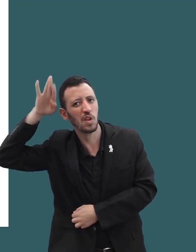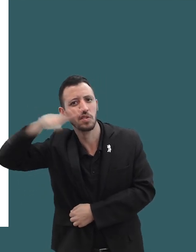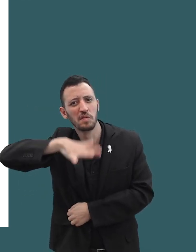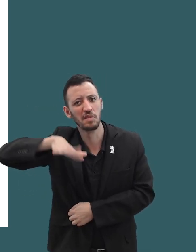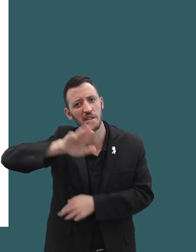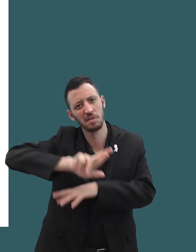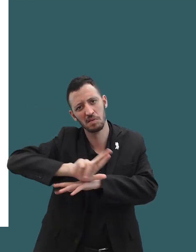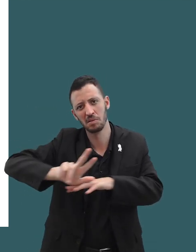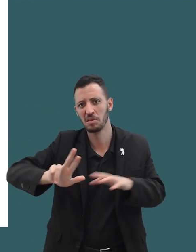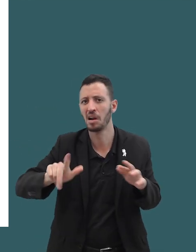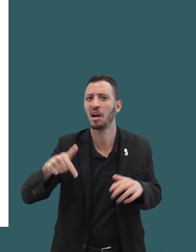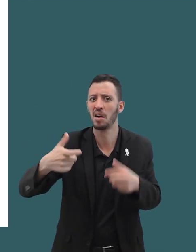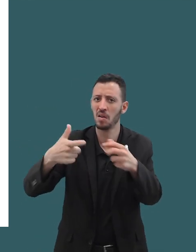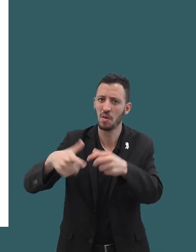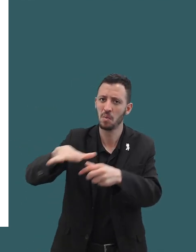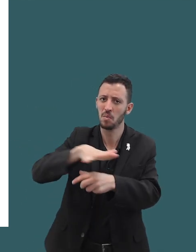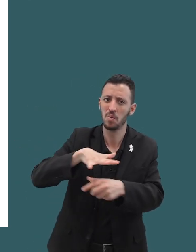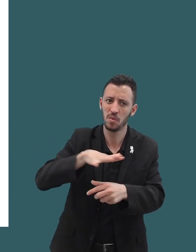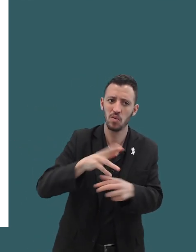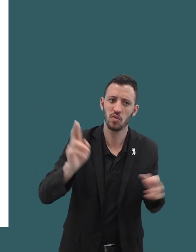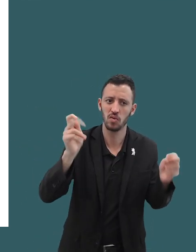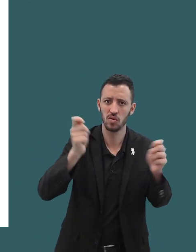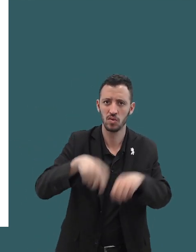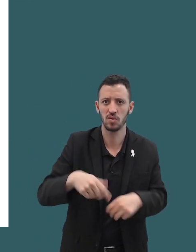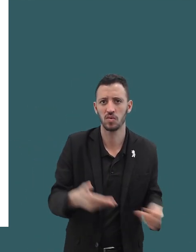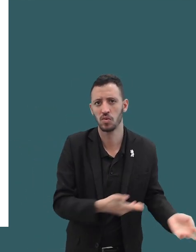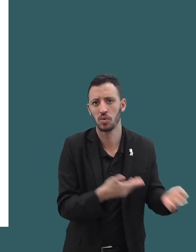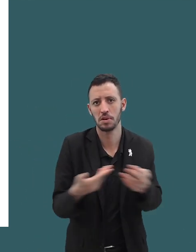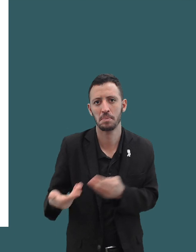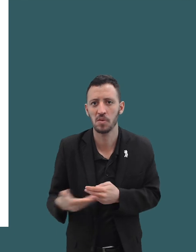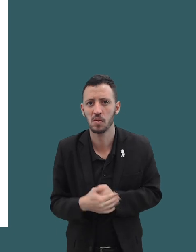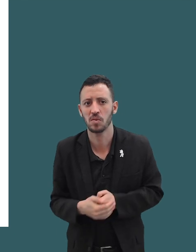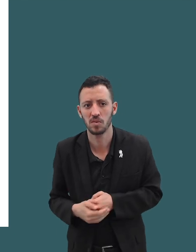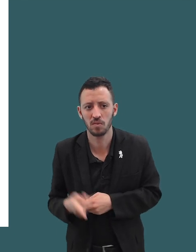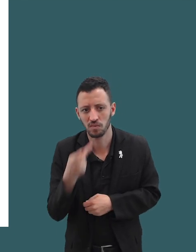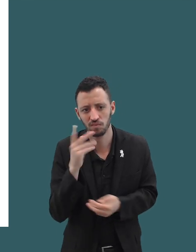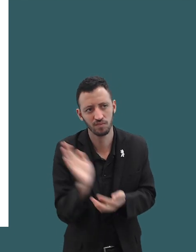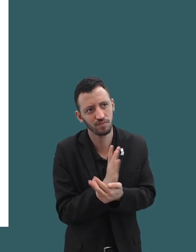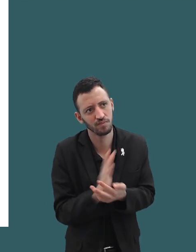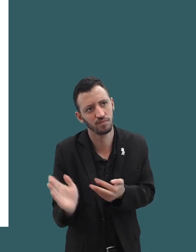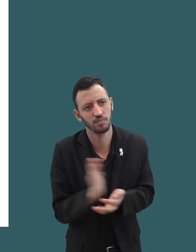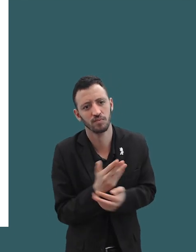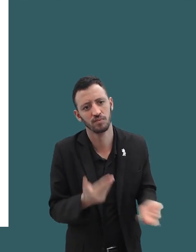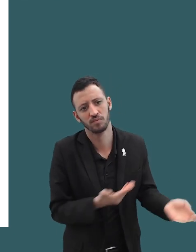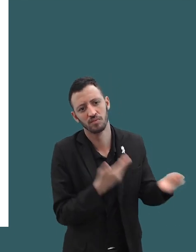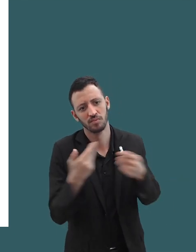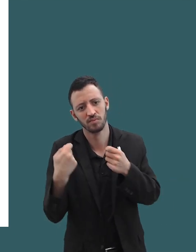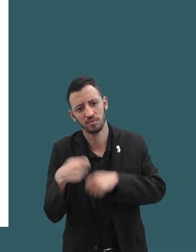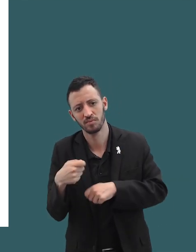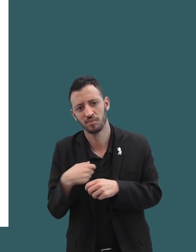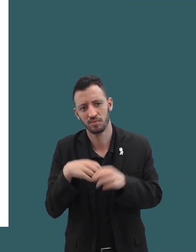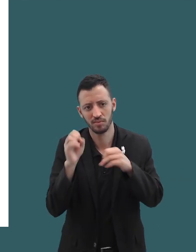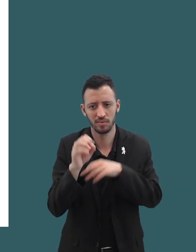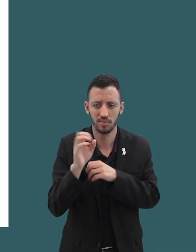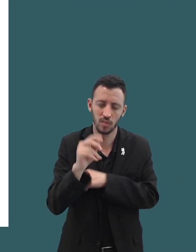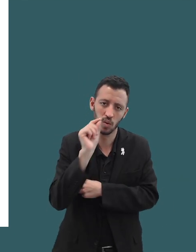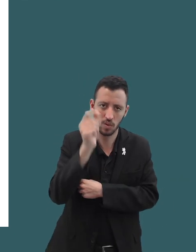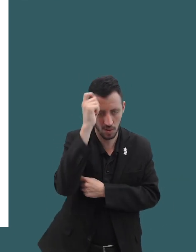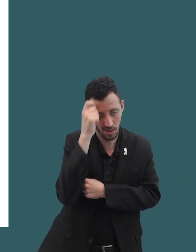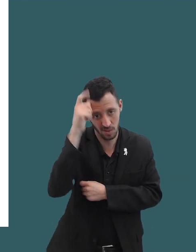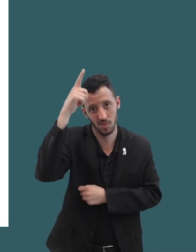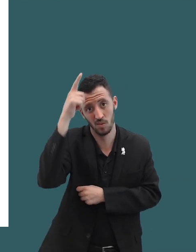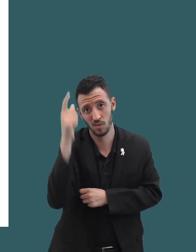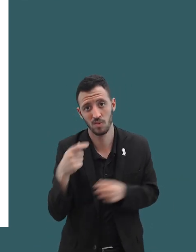áreas, na comunicação e nas outras áreas, sobre recepção, né? Eu vou pular algumas coisas, porque precisamos ensinar que o